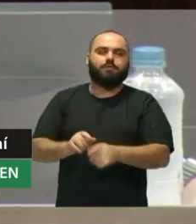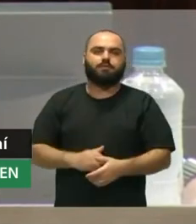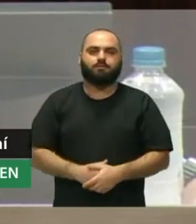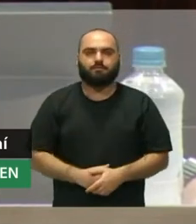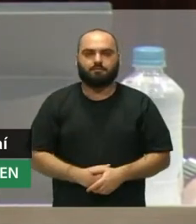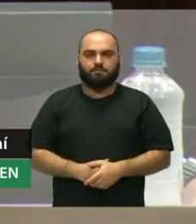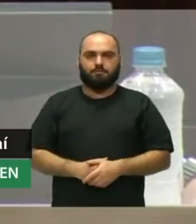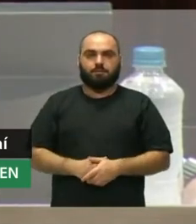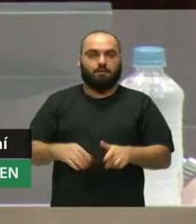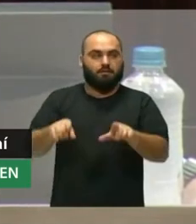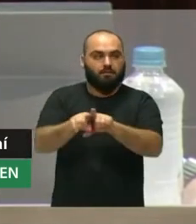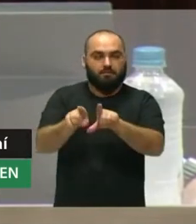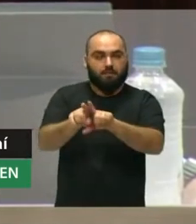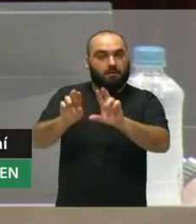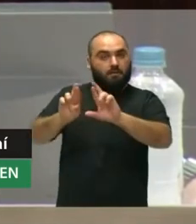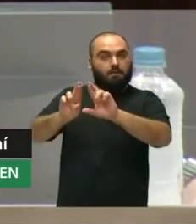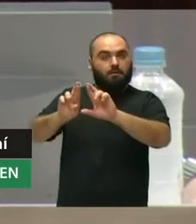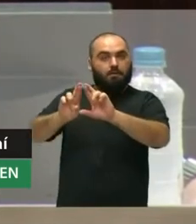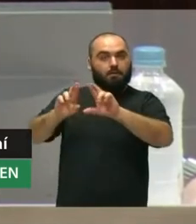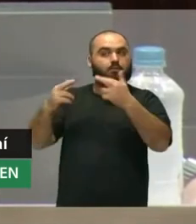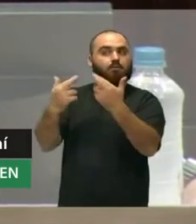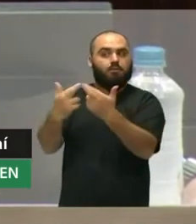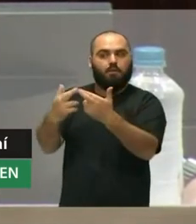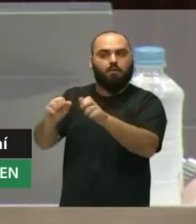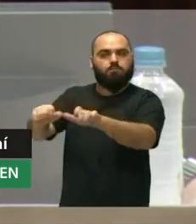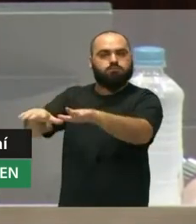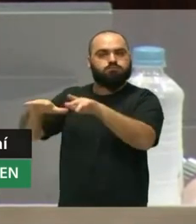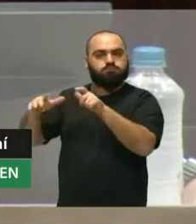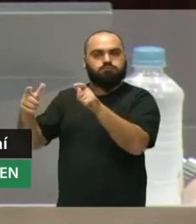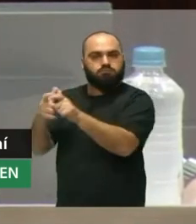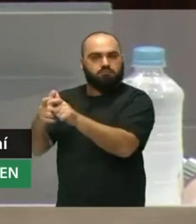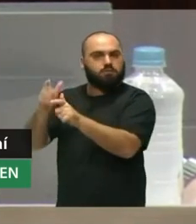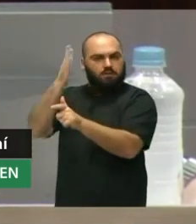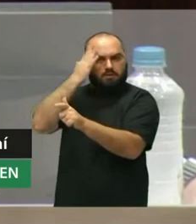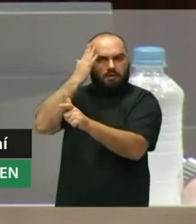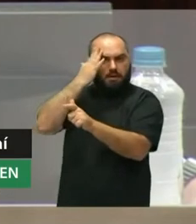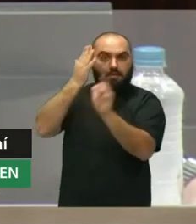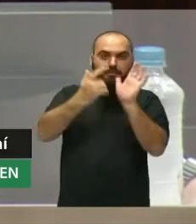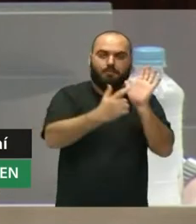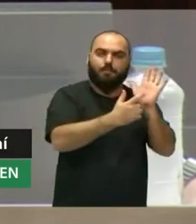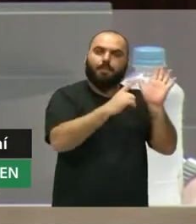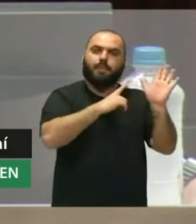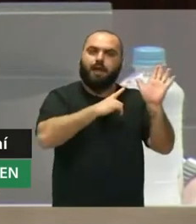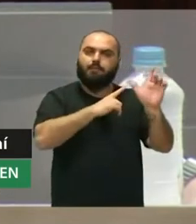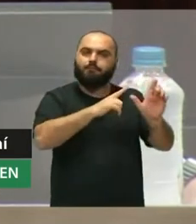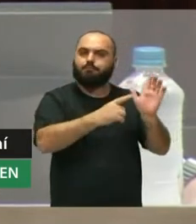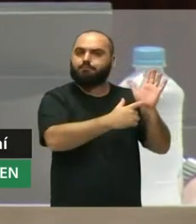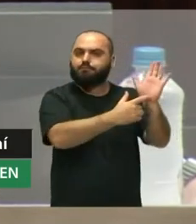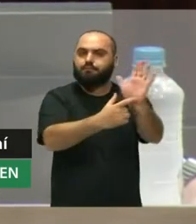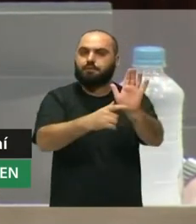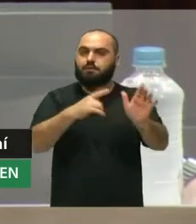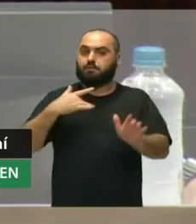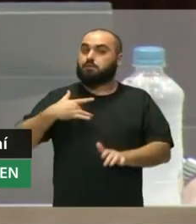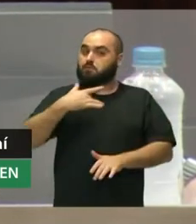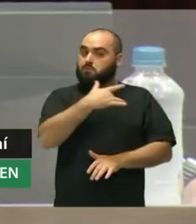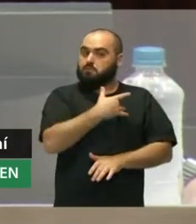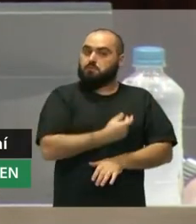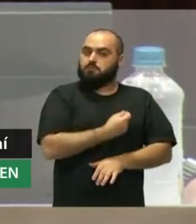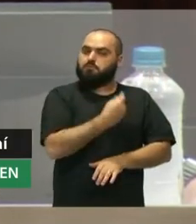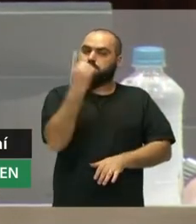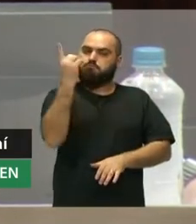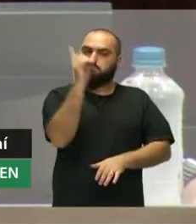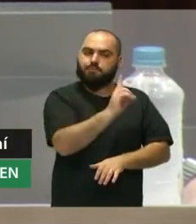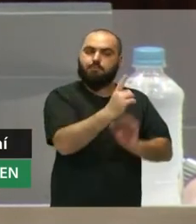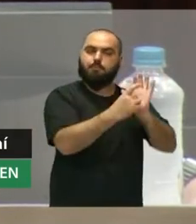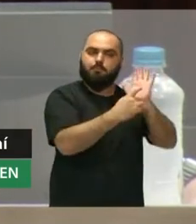plenarinho, coloquei que também, quando tem a apresentação quadrimestral, né, da saúde, nós devíamos sim